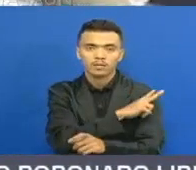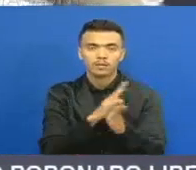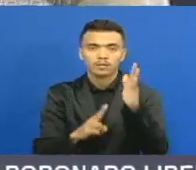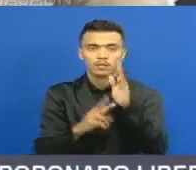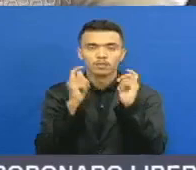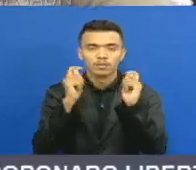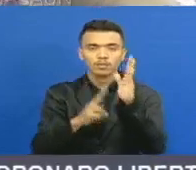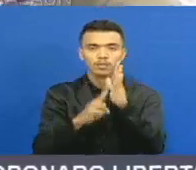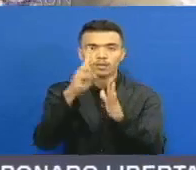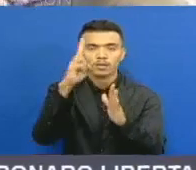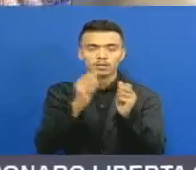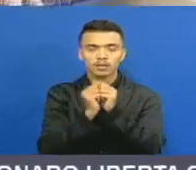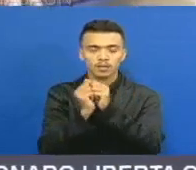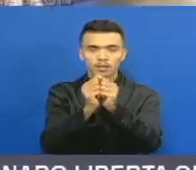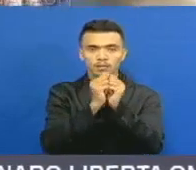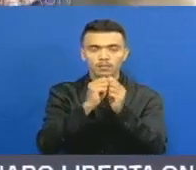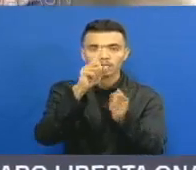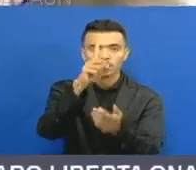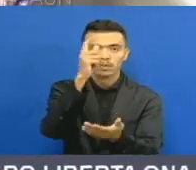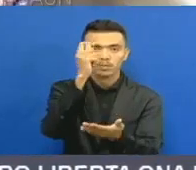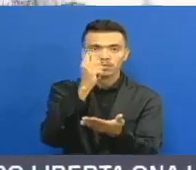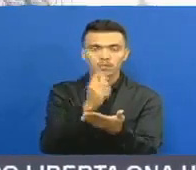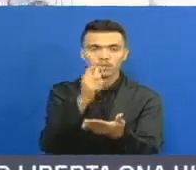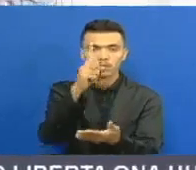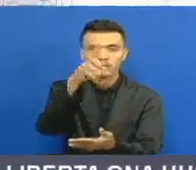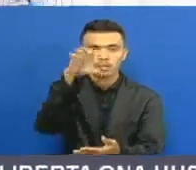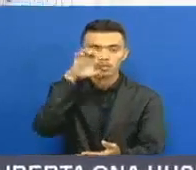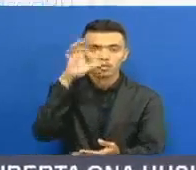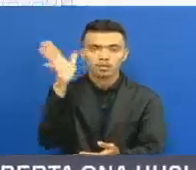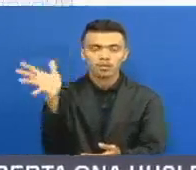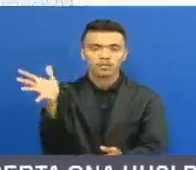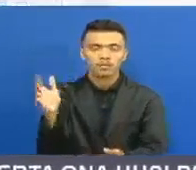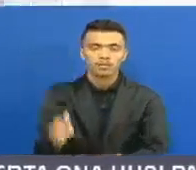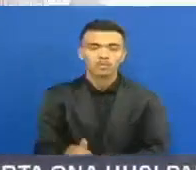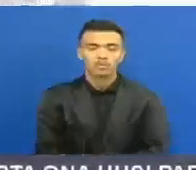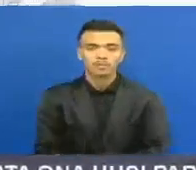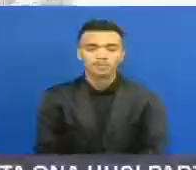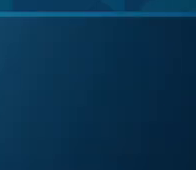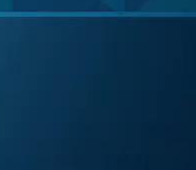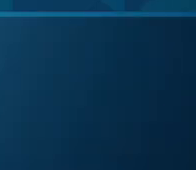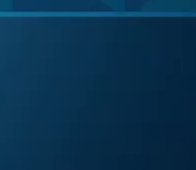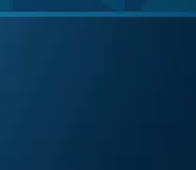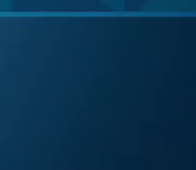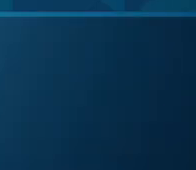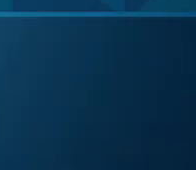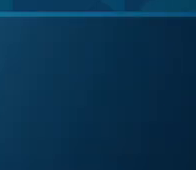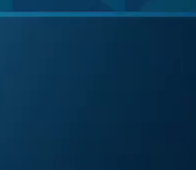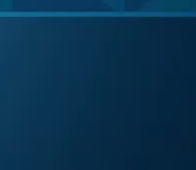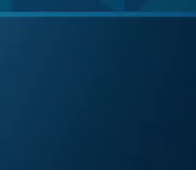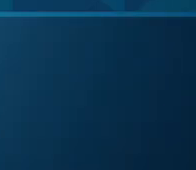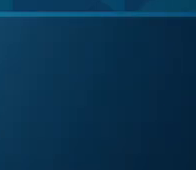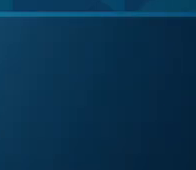suco baduru, hamutuk atusida limanulu. Husi Municipio Lautem, Almeida dos Santos, Artateli. Atu